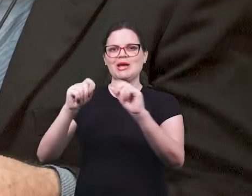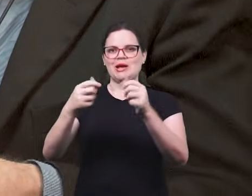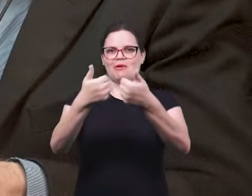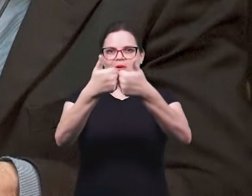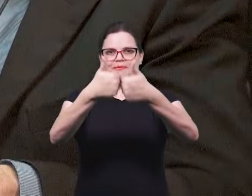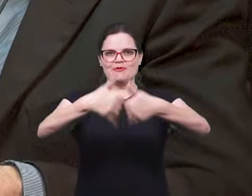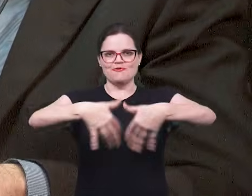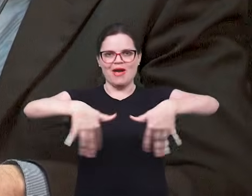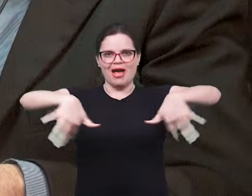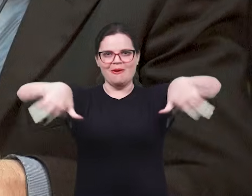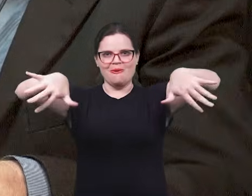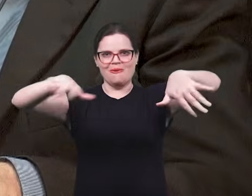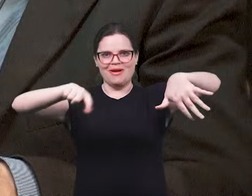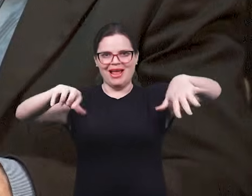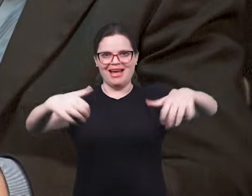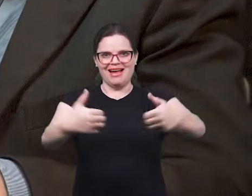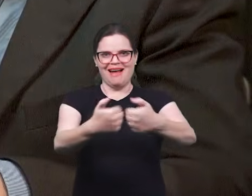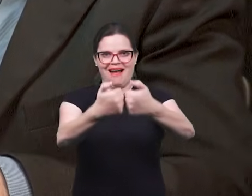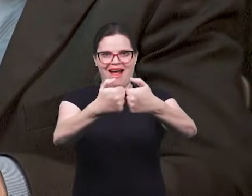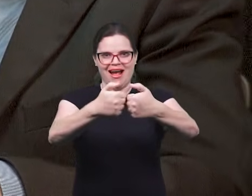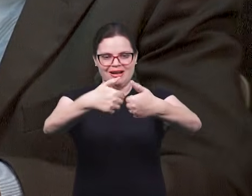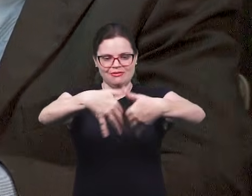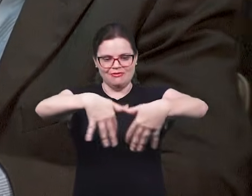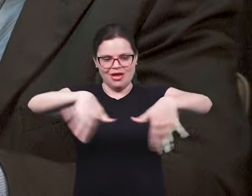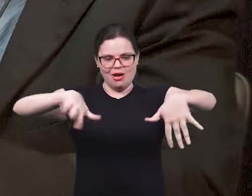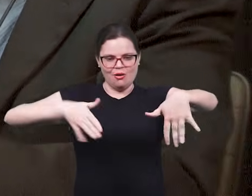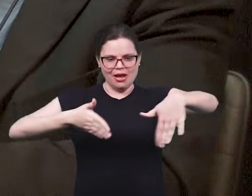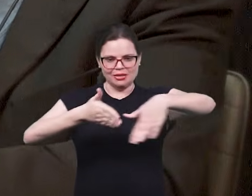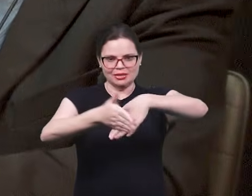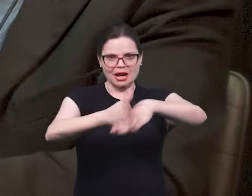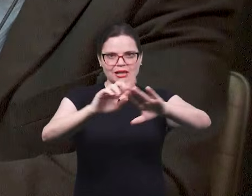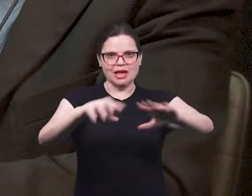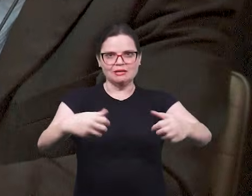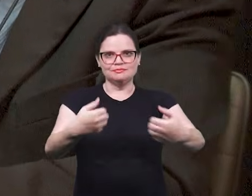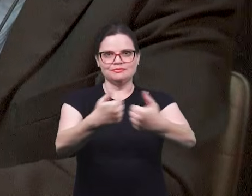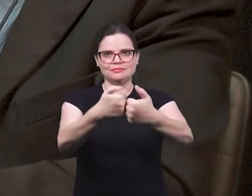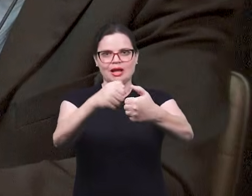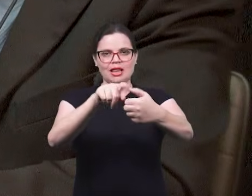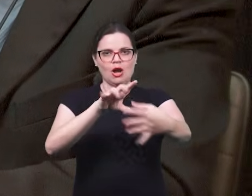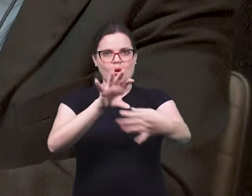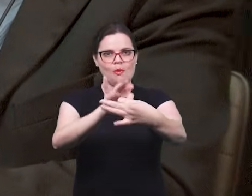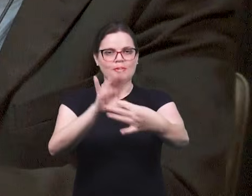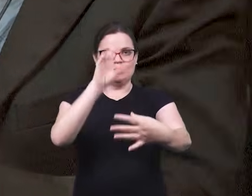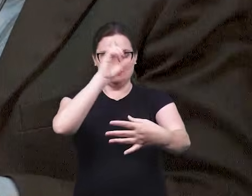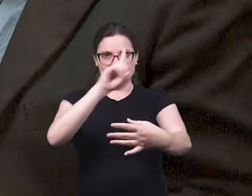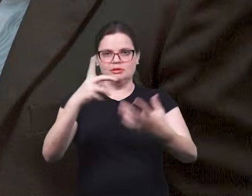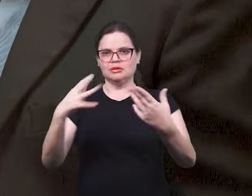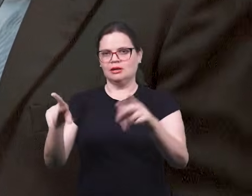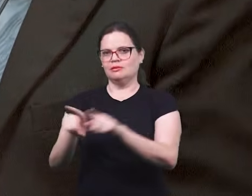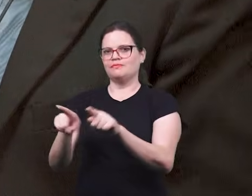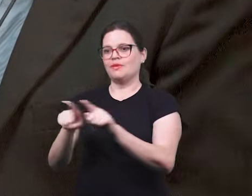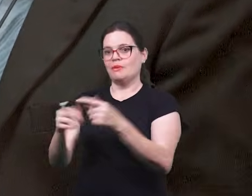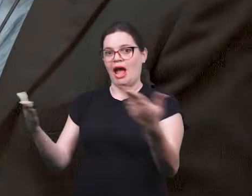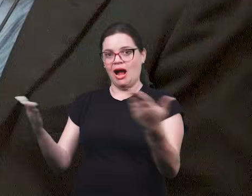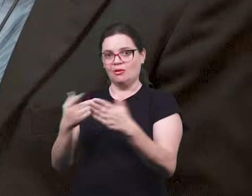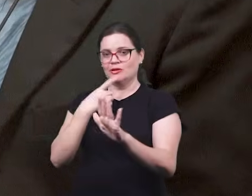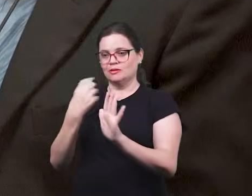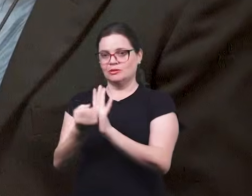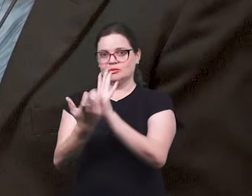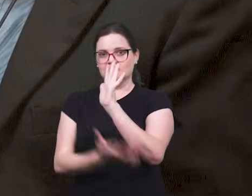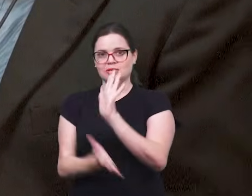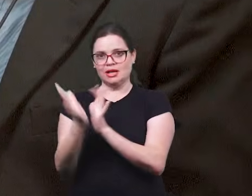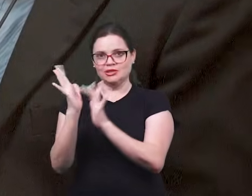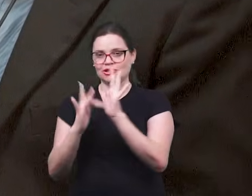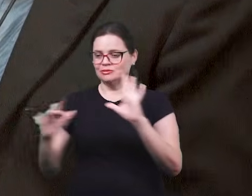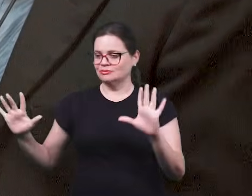não precisa mais do sumo sacerdote, que fala do Senhor Jesus também, depois nós vamos chegar nele, mas você pode entrar com ousadia, santíssimo, com